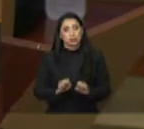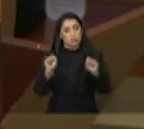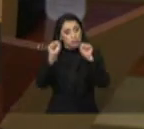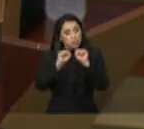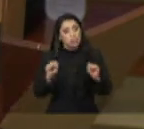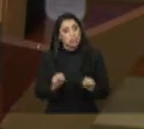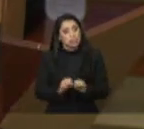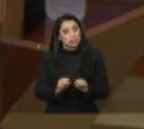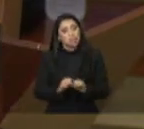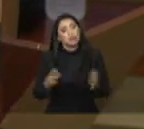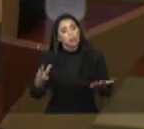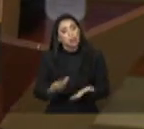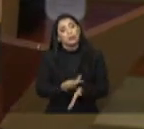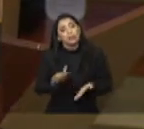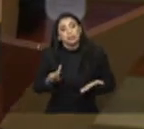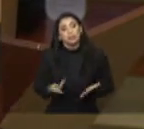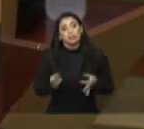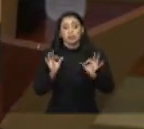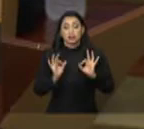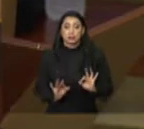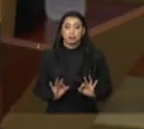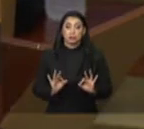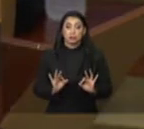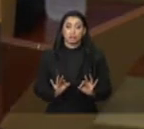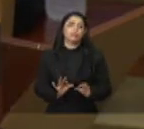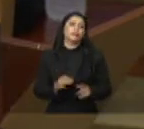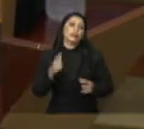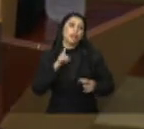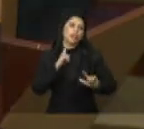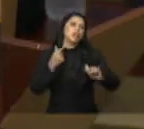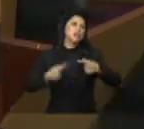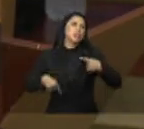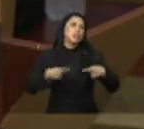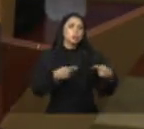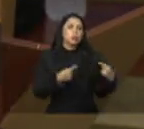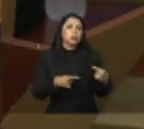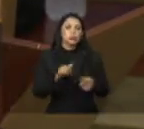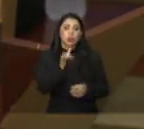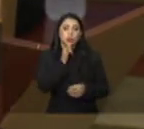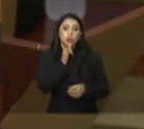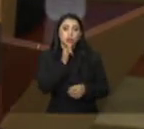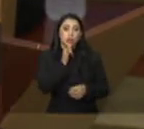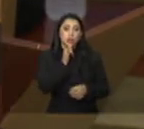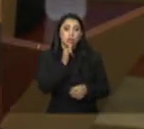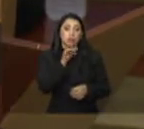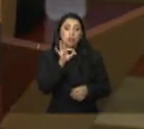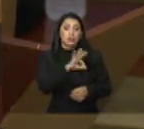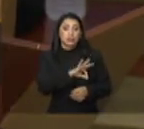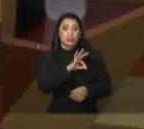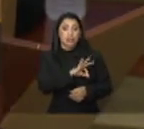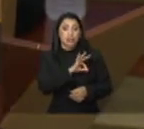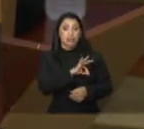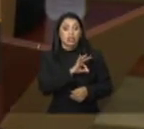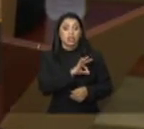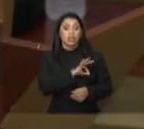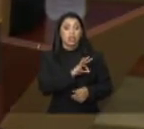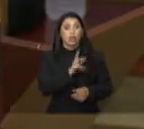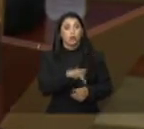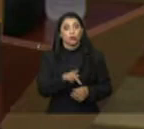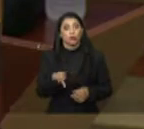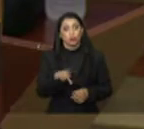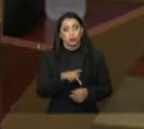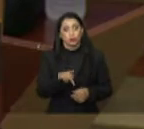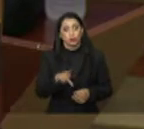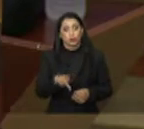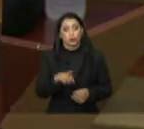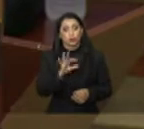e nesse contexto inclusive discussões Como por exemplo o pisos salarial dos professores